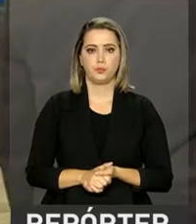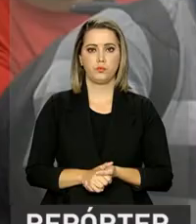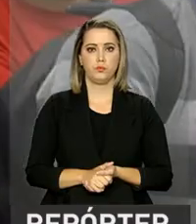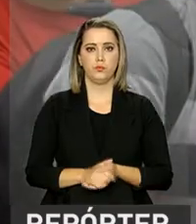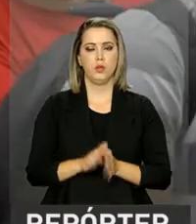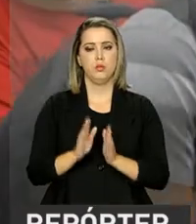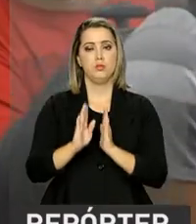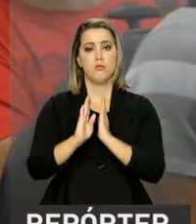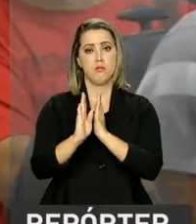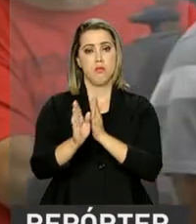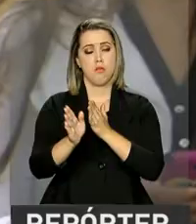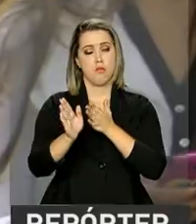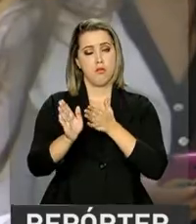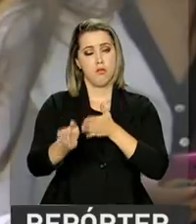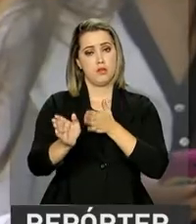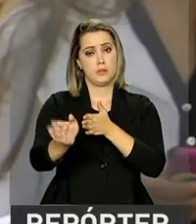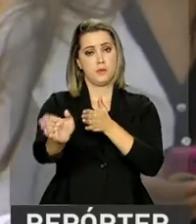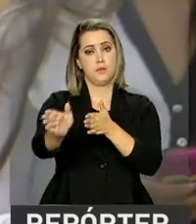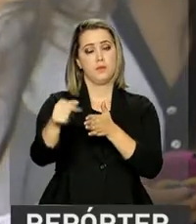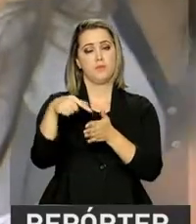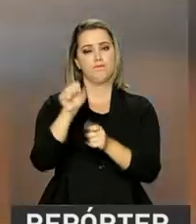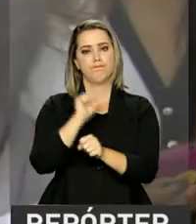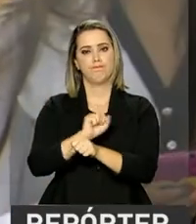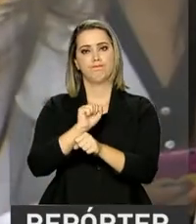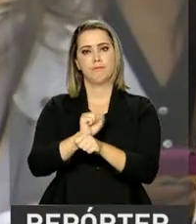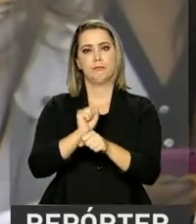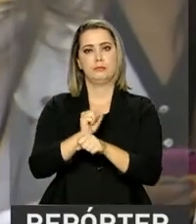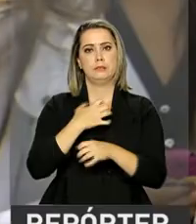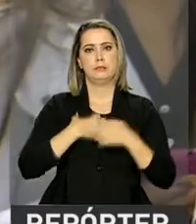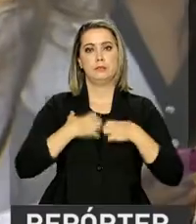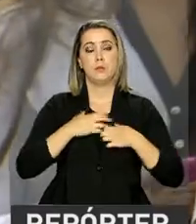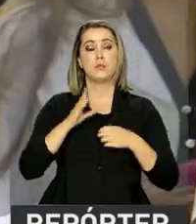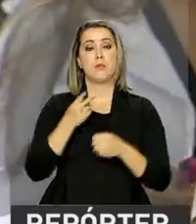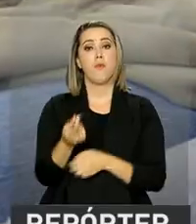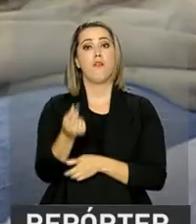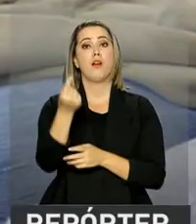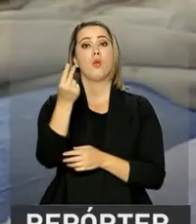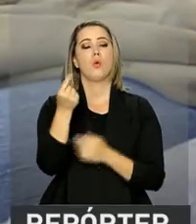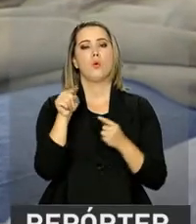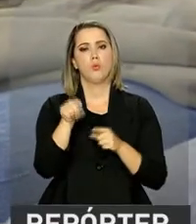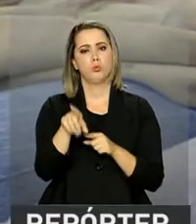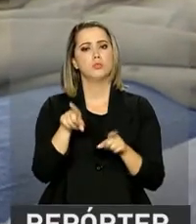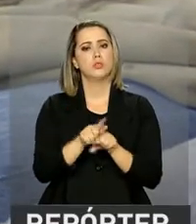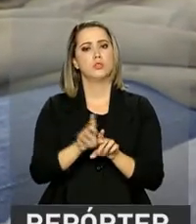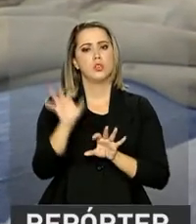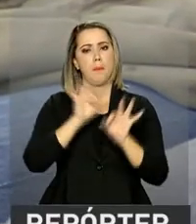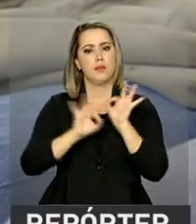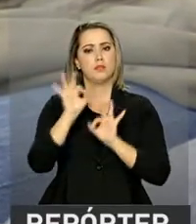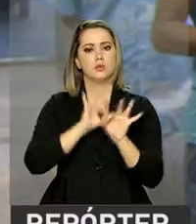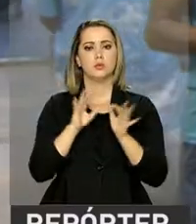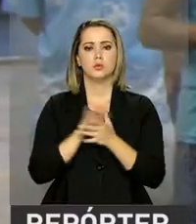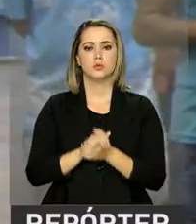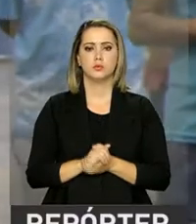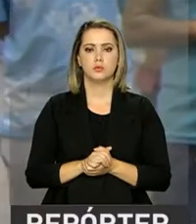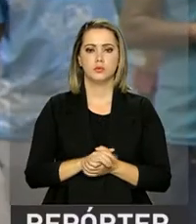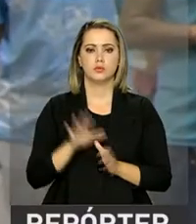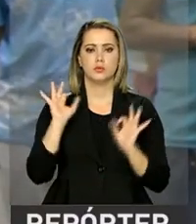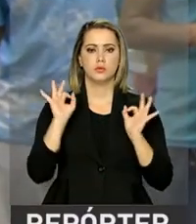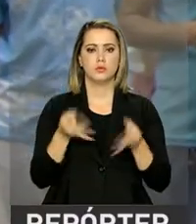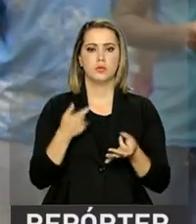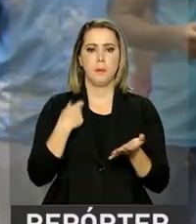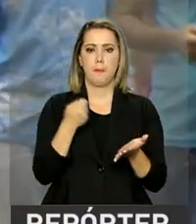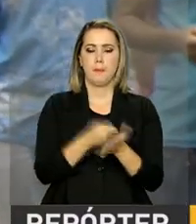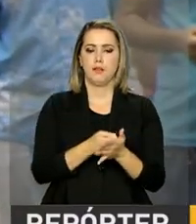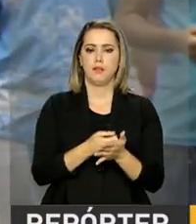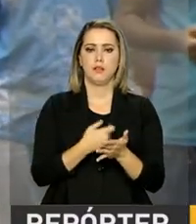Nas filas, os cariocas aguardavam ansiosamente para saber o valor do depósito e já faziam planos. Certo, a minha carteira pagava